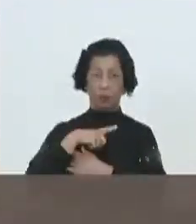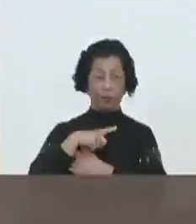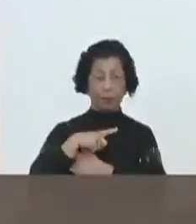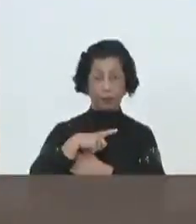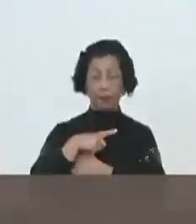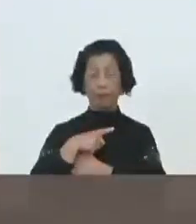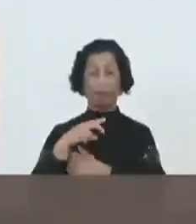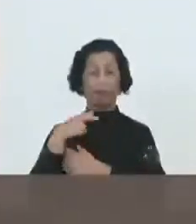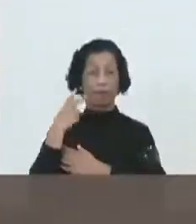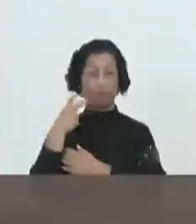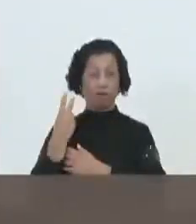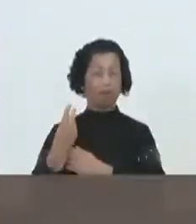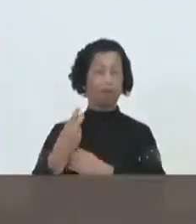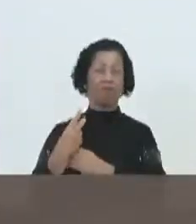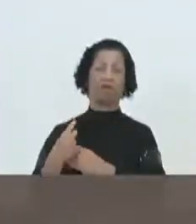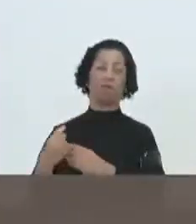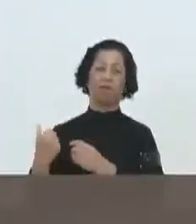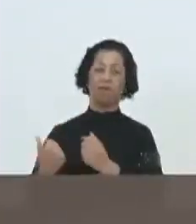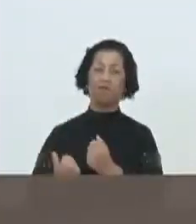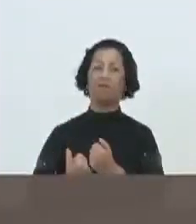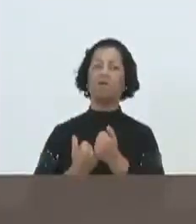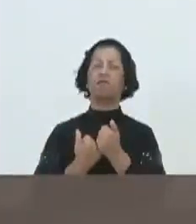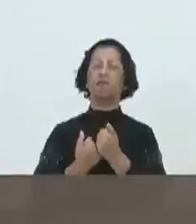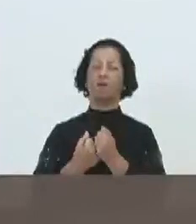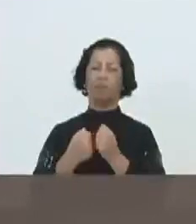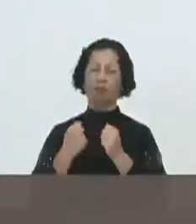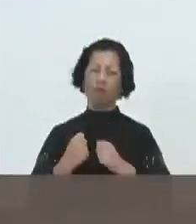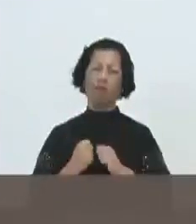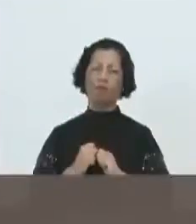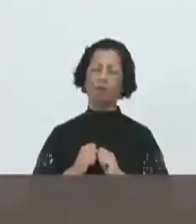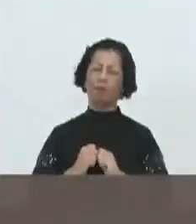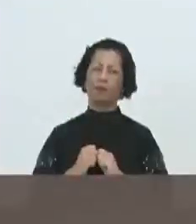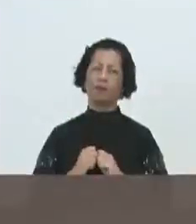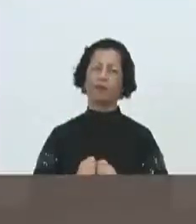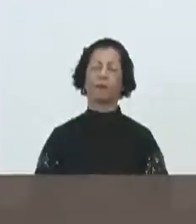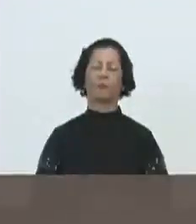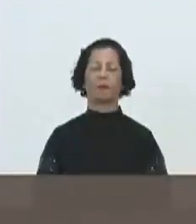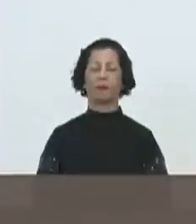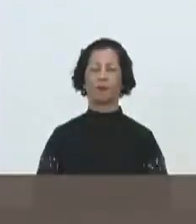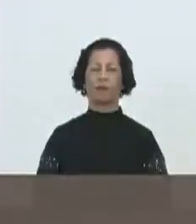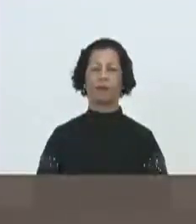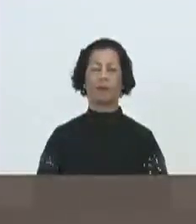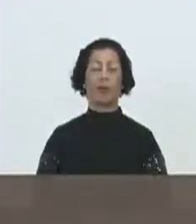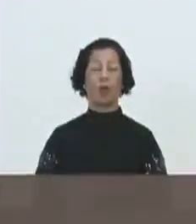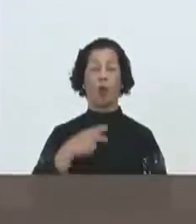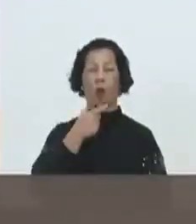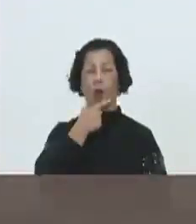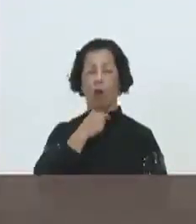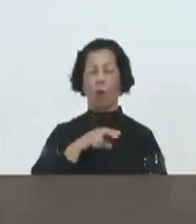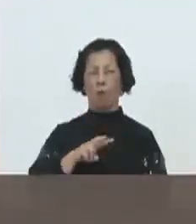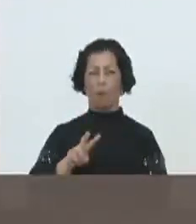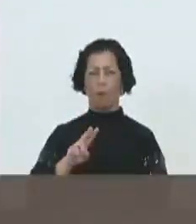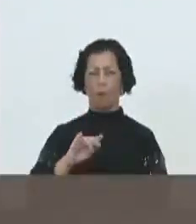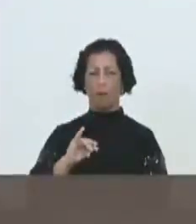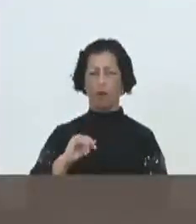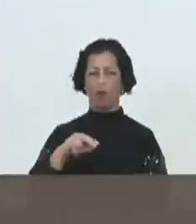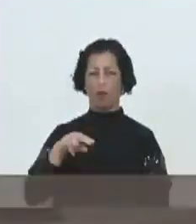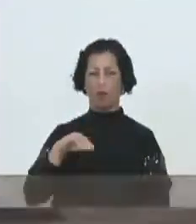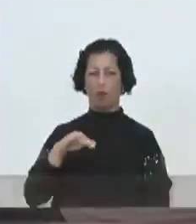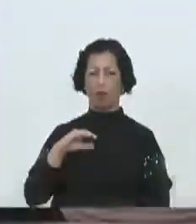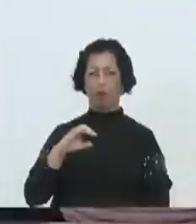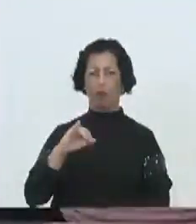vereadores assessores tem aqui escrito Vinícius vamos lá Vinícius assessor do vereador Lucas